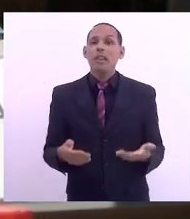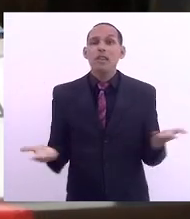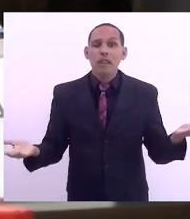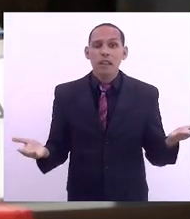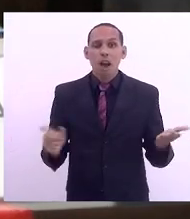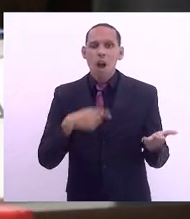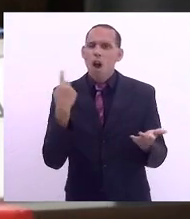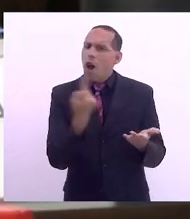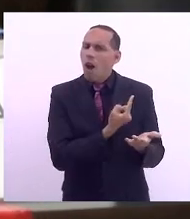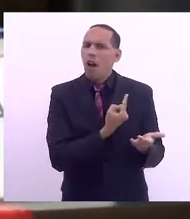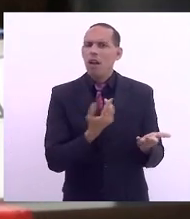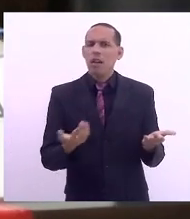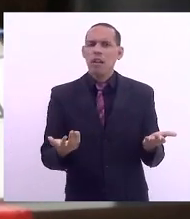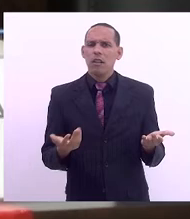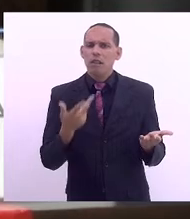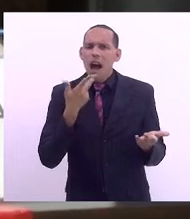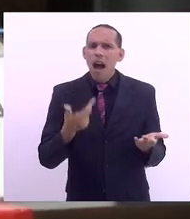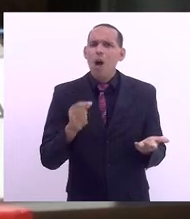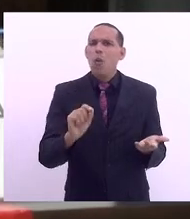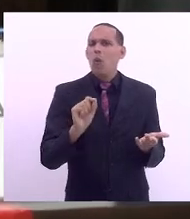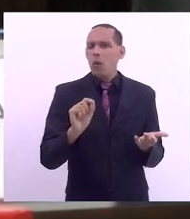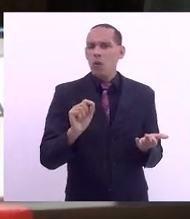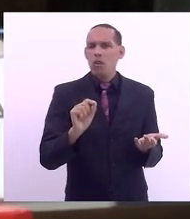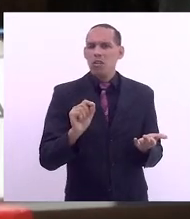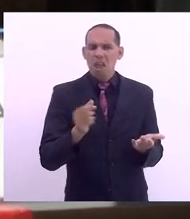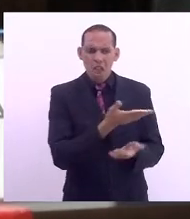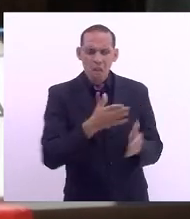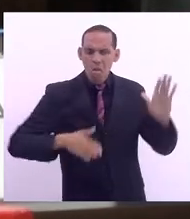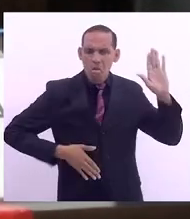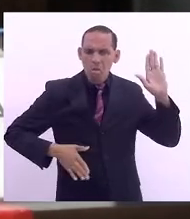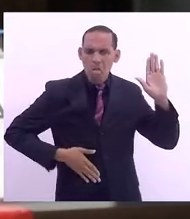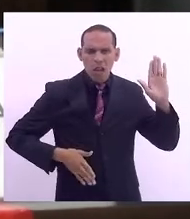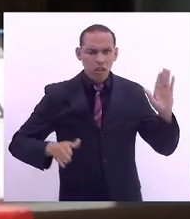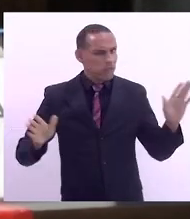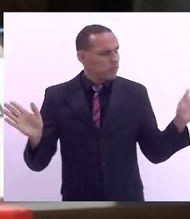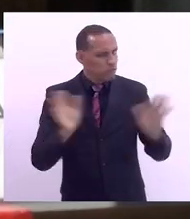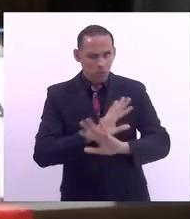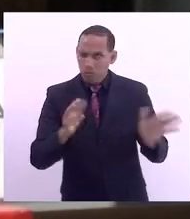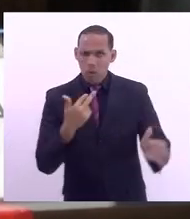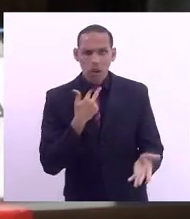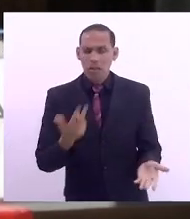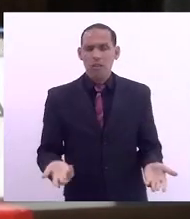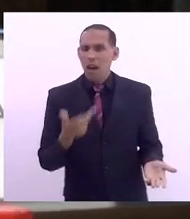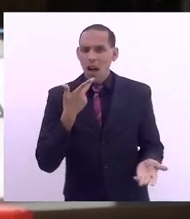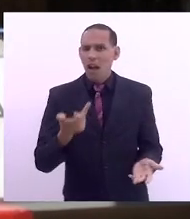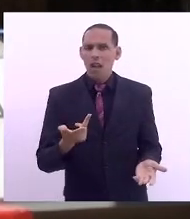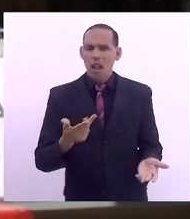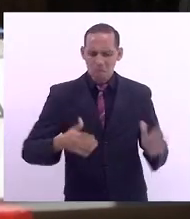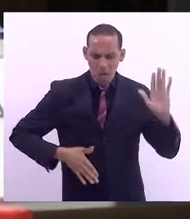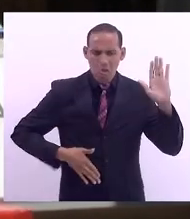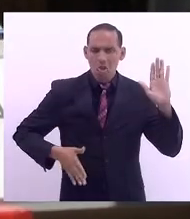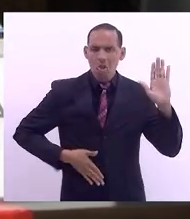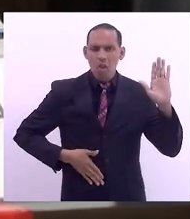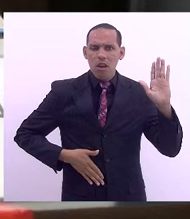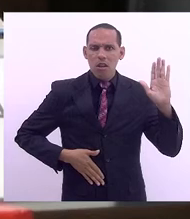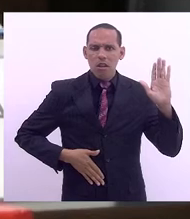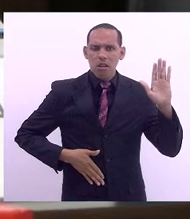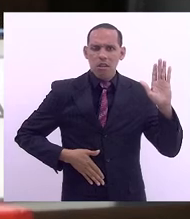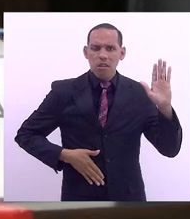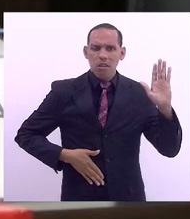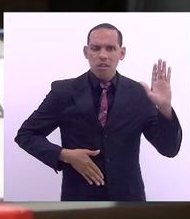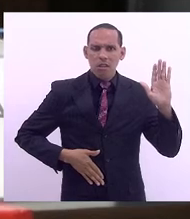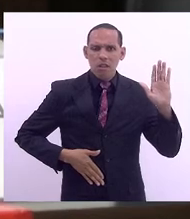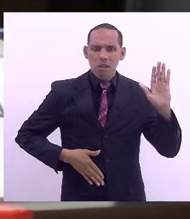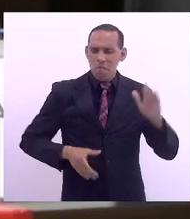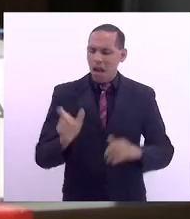Por isso que a gente não pode dizer que são bandidos. Essa é uma palavra que não pode